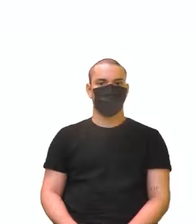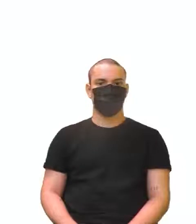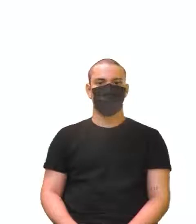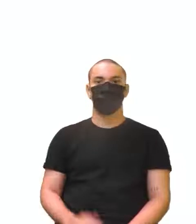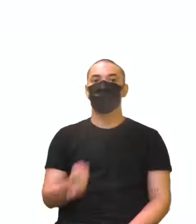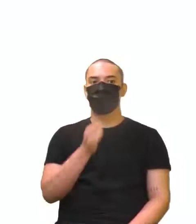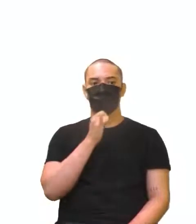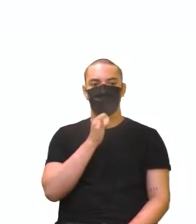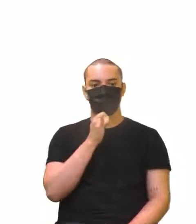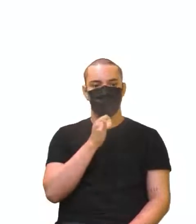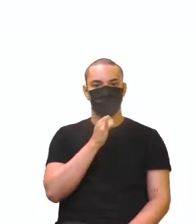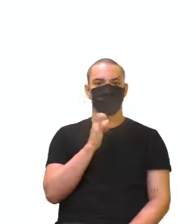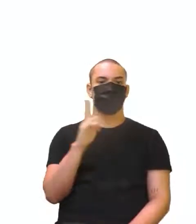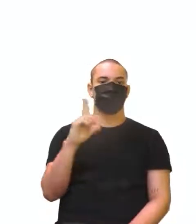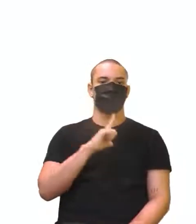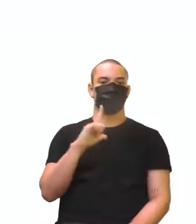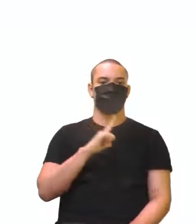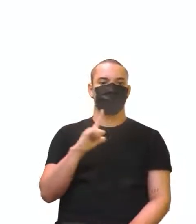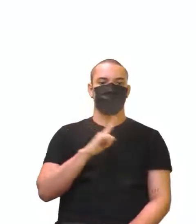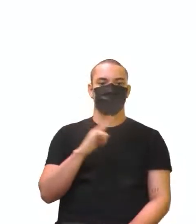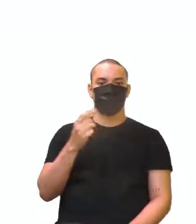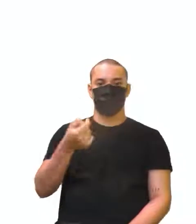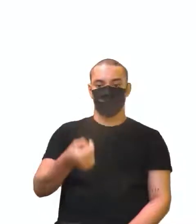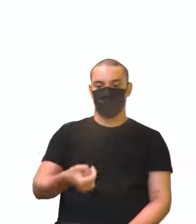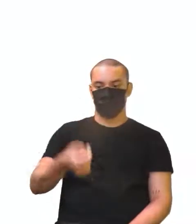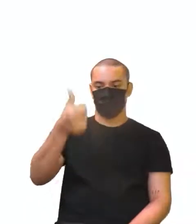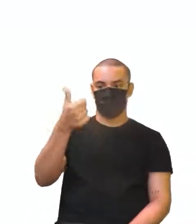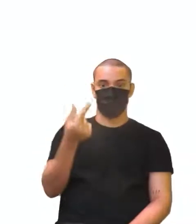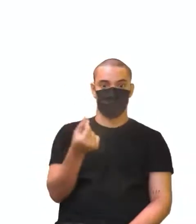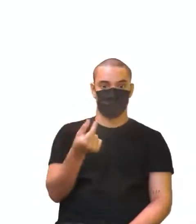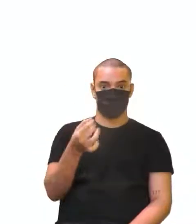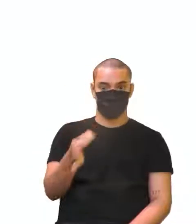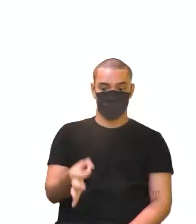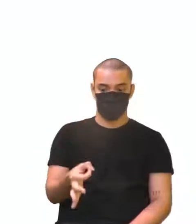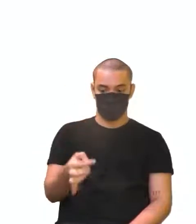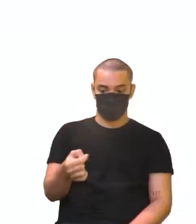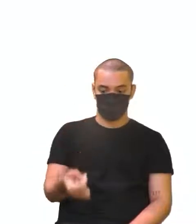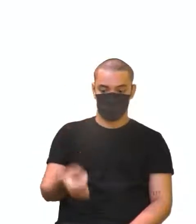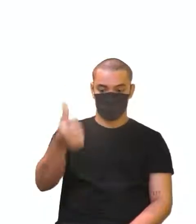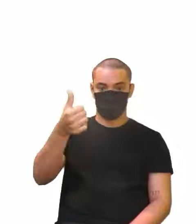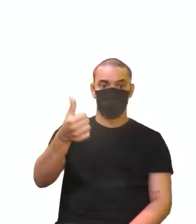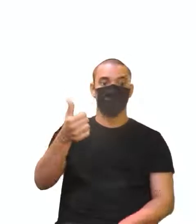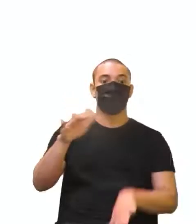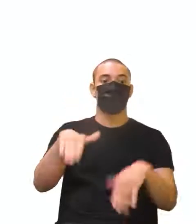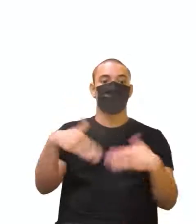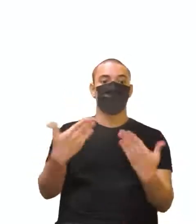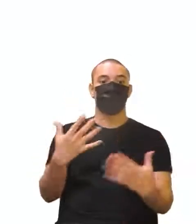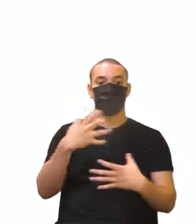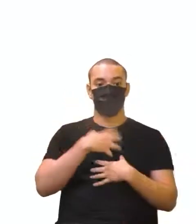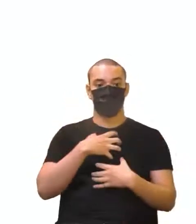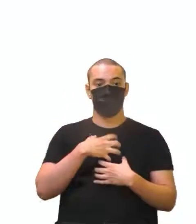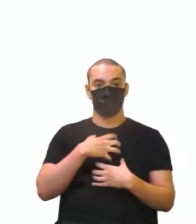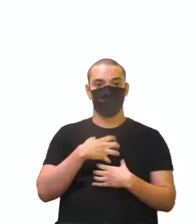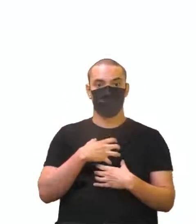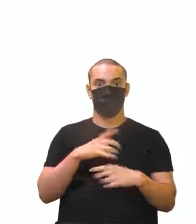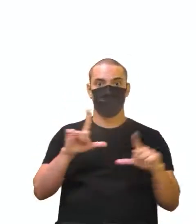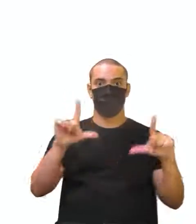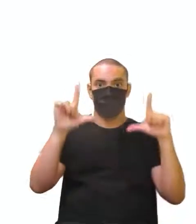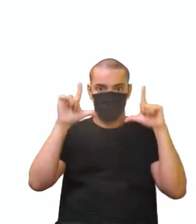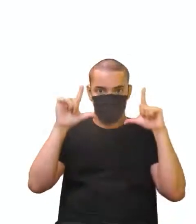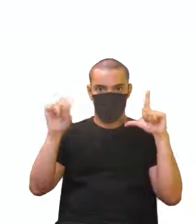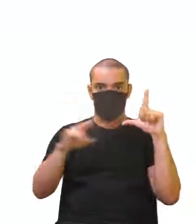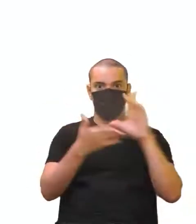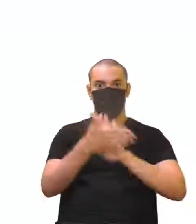ao lançarmos uma moeda, qual a chance dela cair com a face cara voltada para